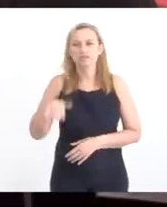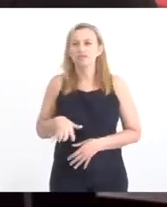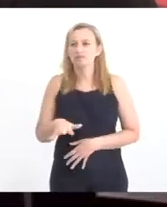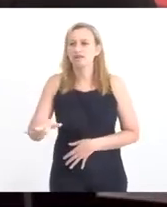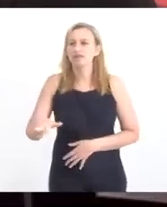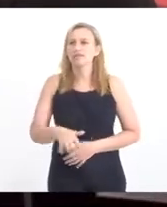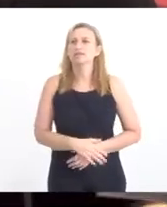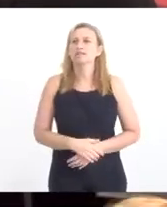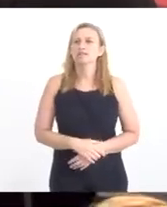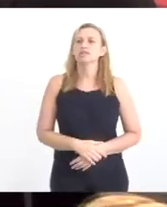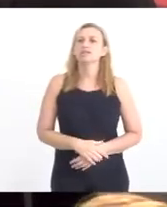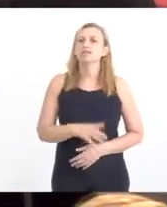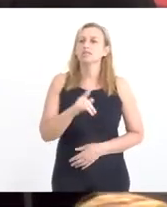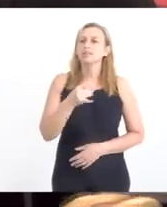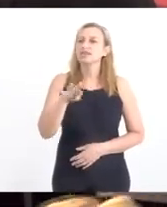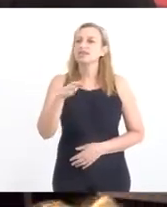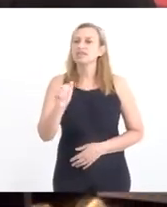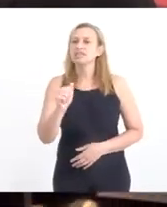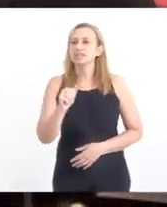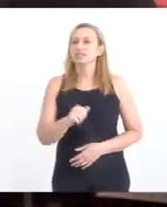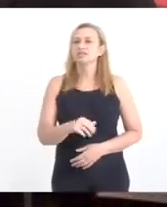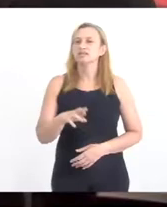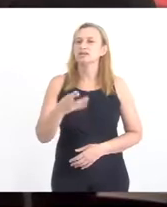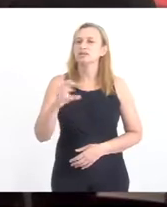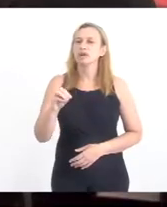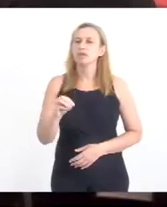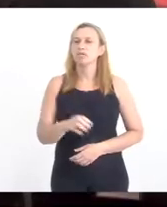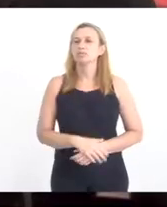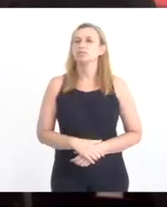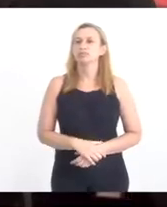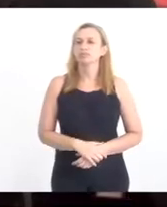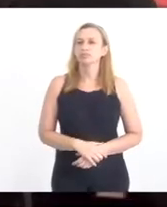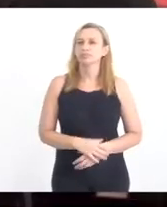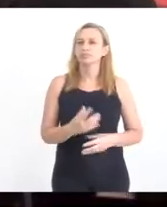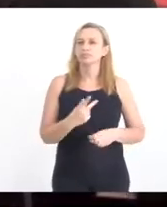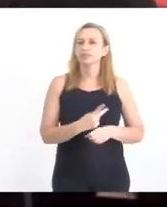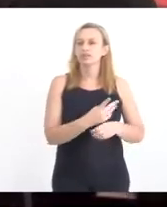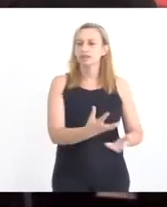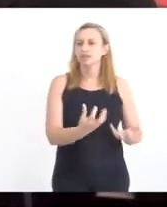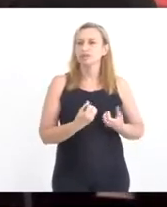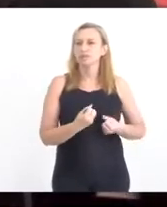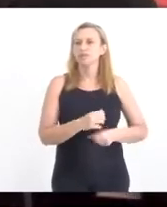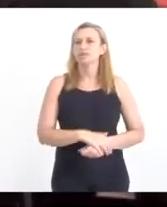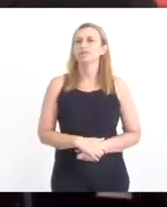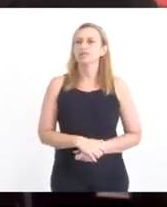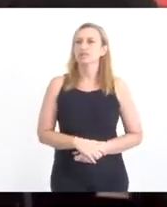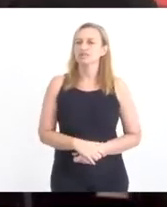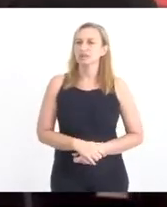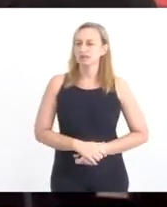faveladas Priscila matéria e Mário Lúcio Nascimento - CB II